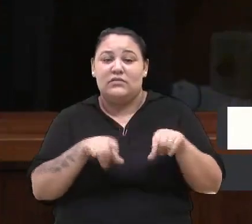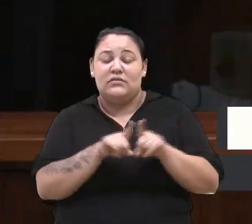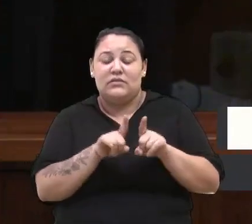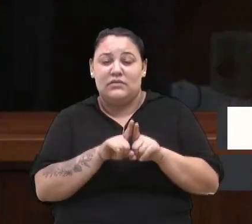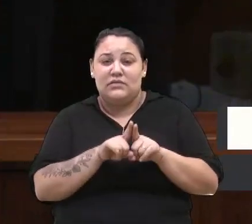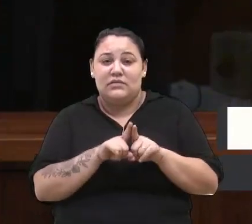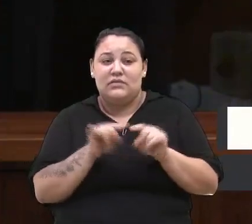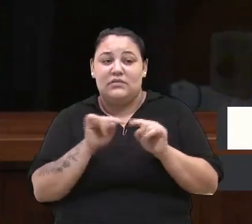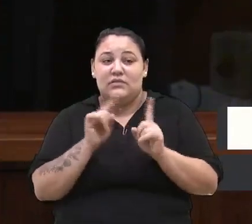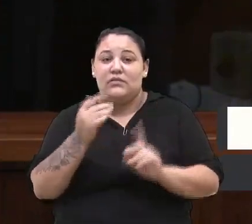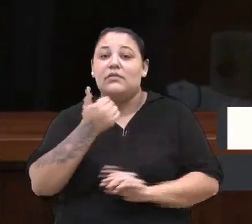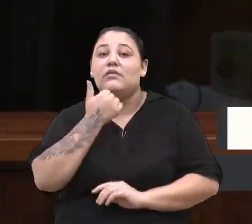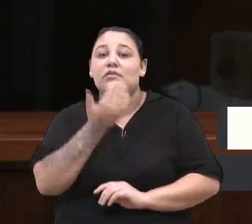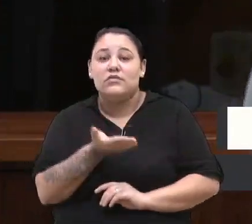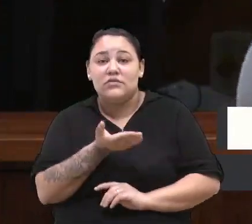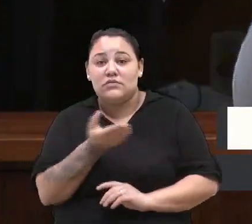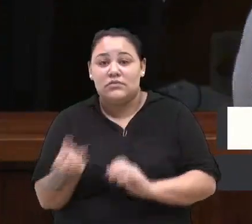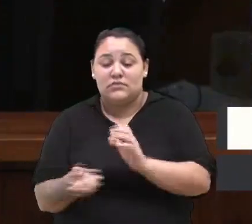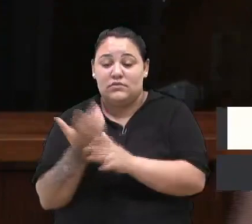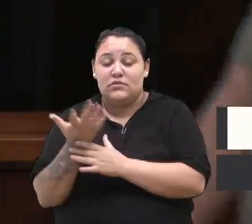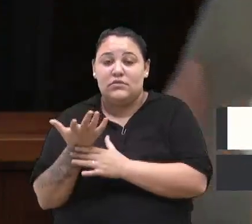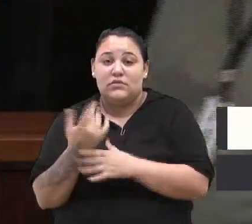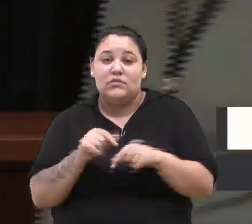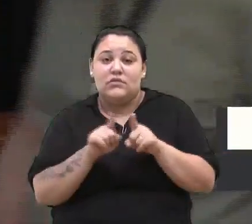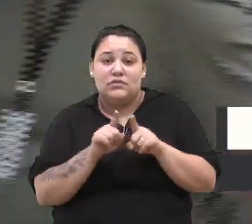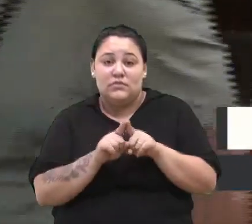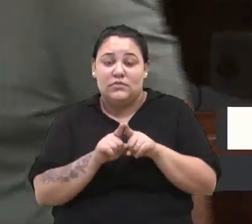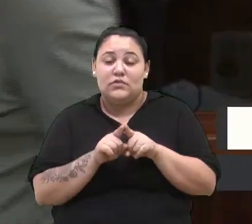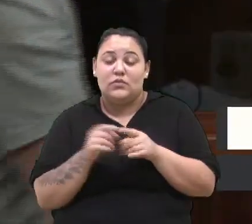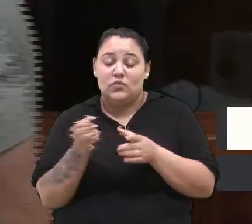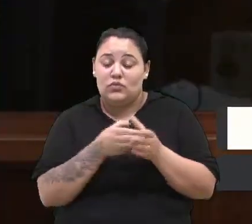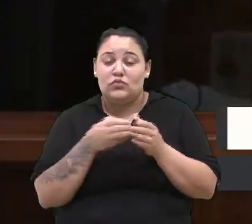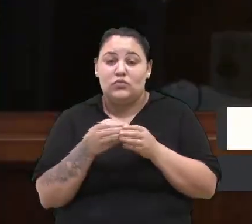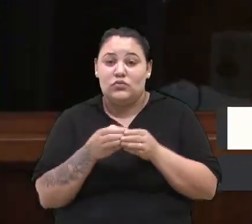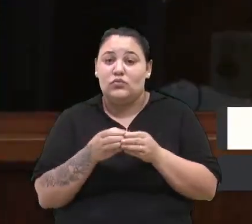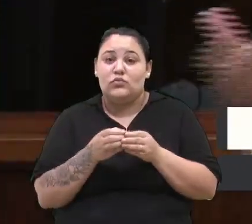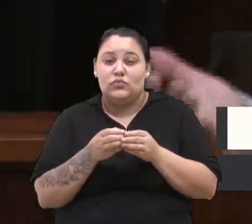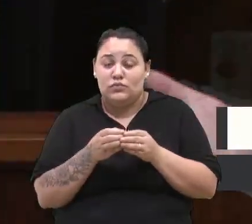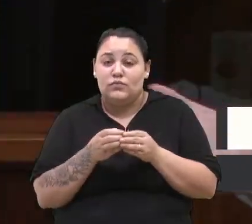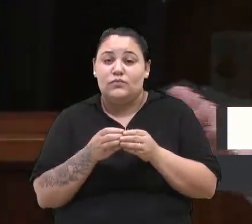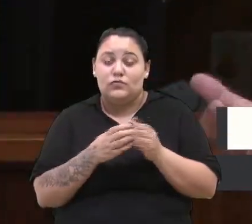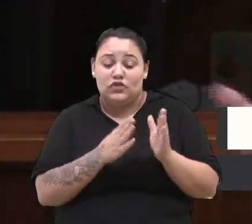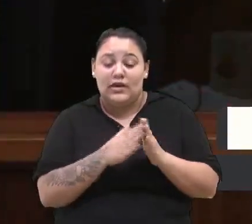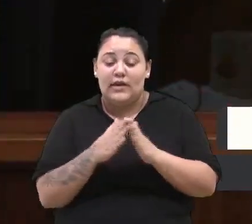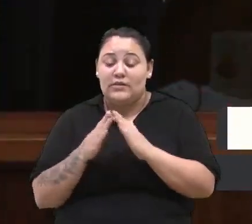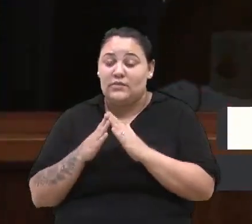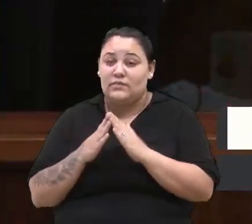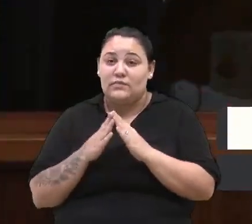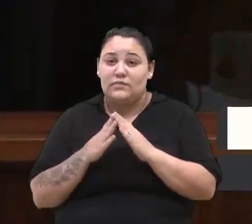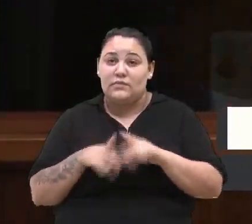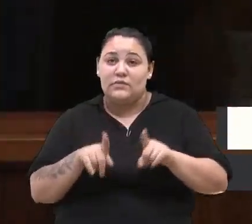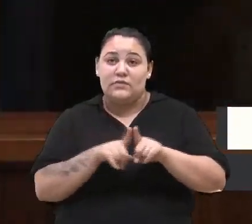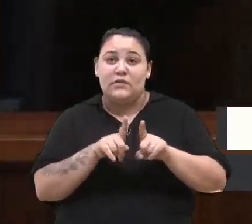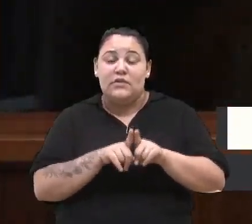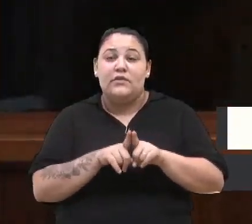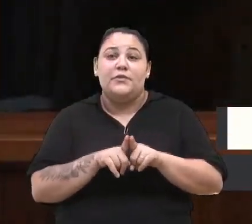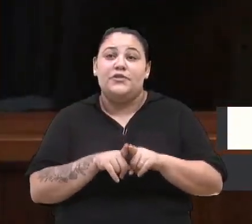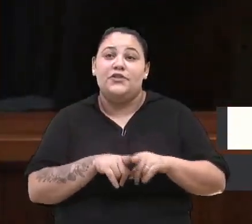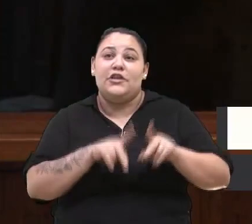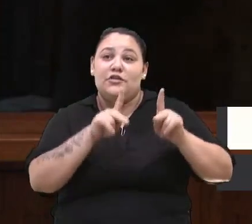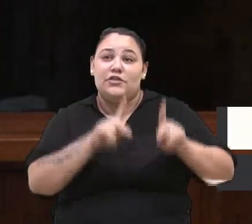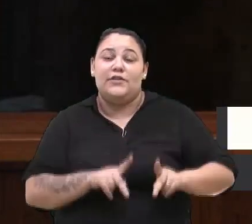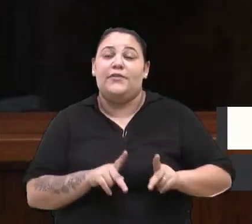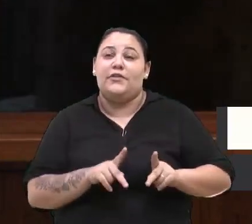adianta criar conjunto residencial e as pessoas não terem